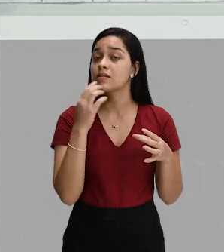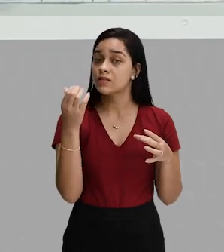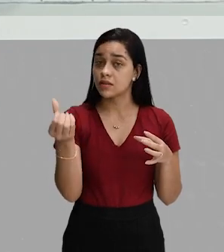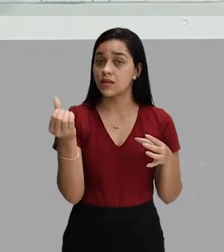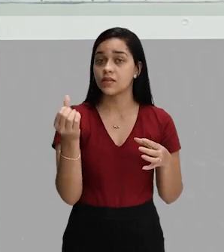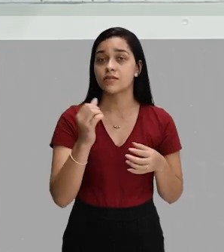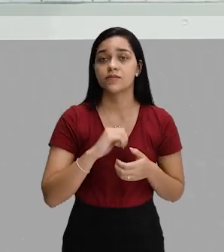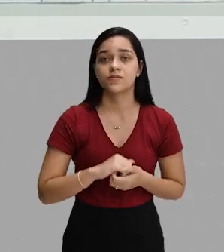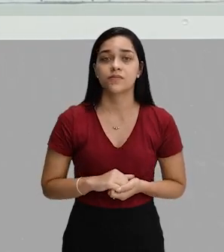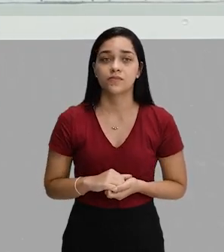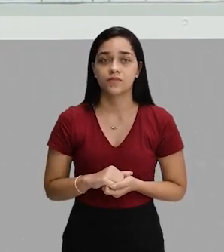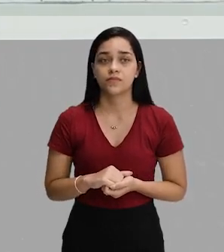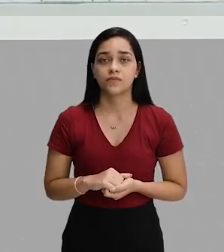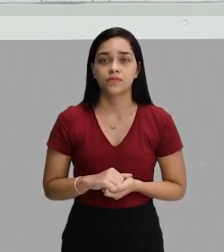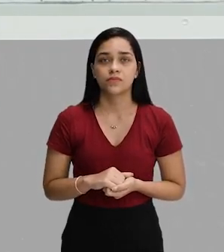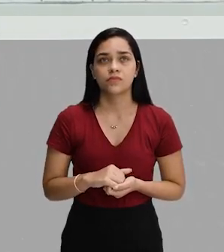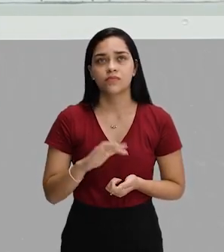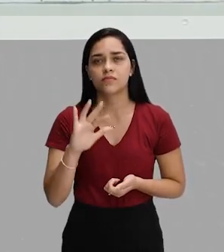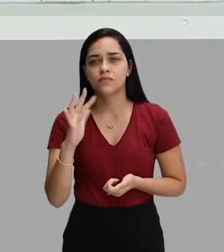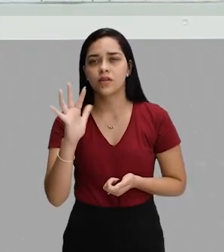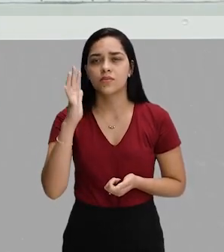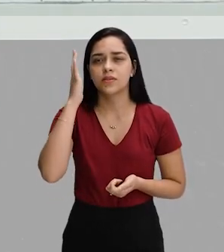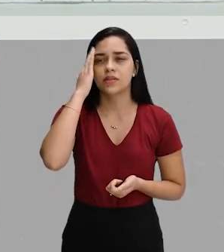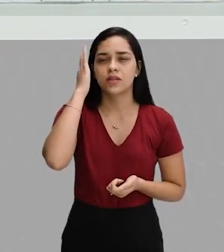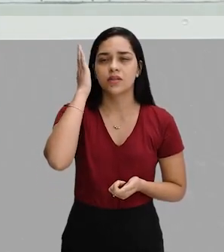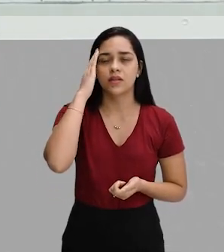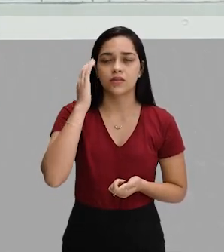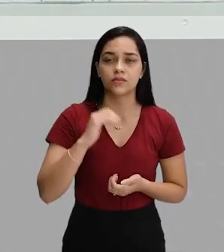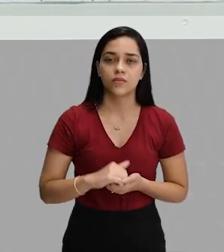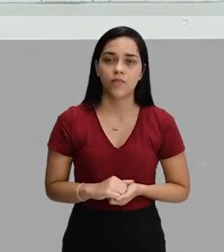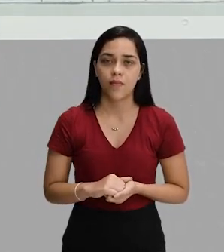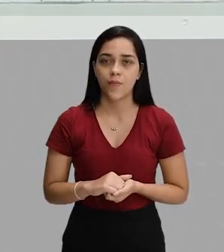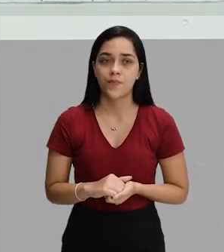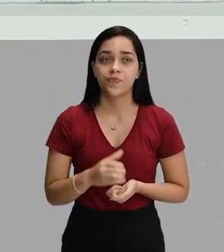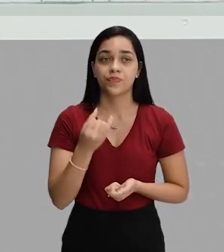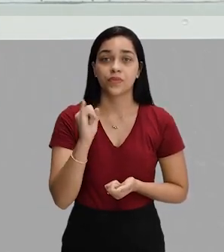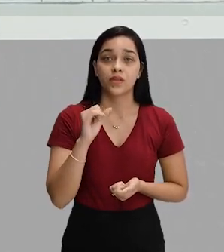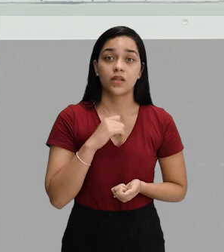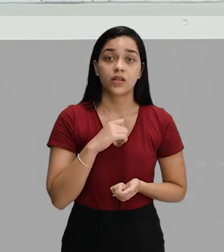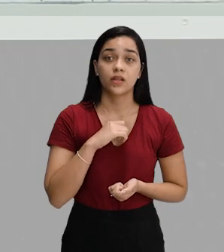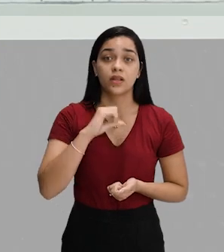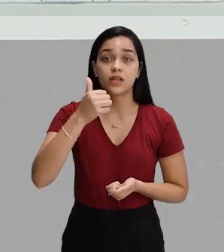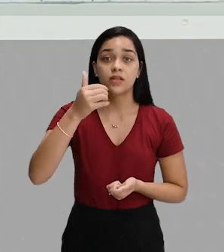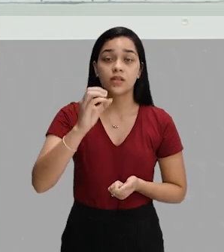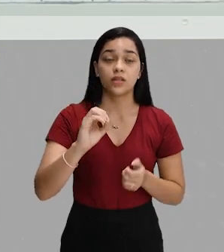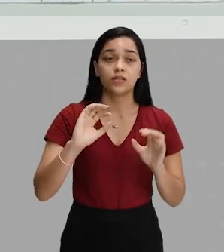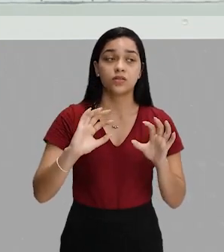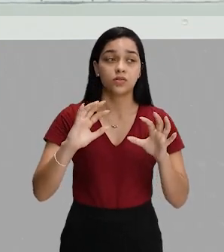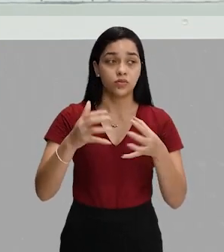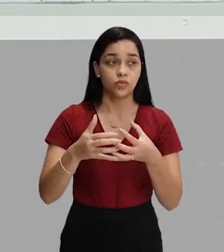6. Thiago, acho que eu estou quase entendendo. Thiago, se eu tiver 10 equipes, vamos lá. Ó.